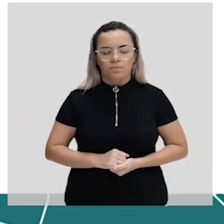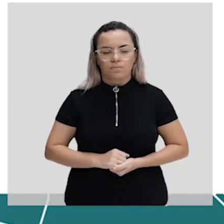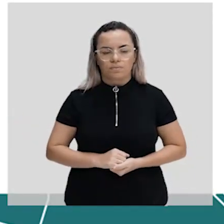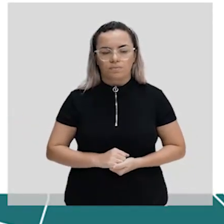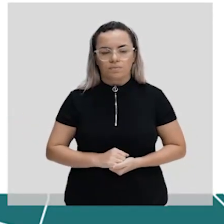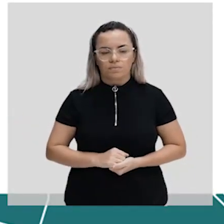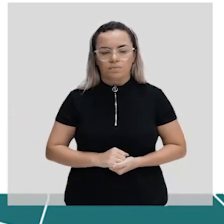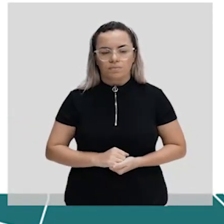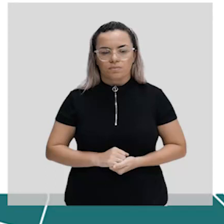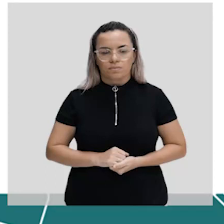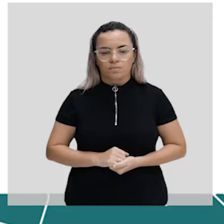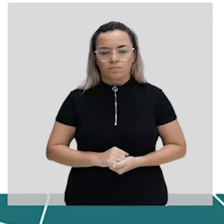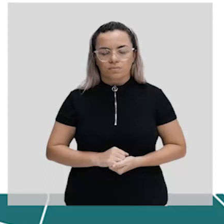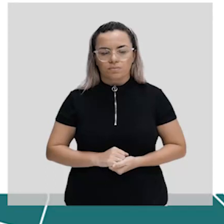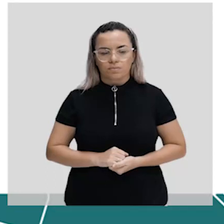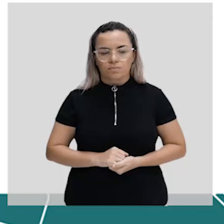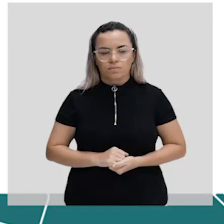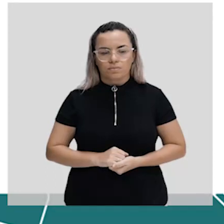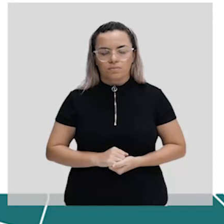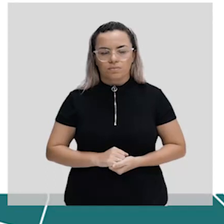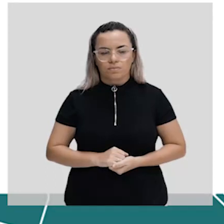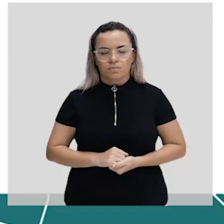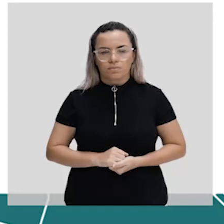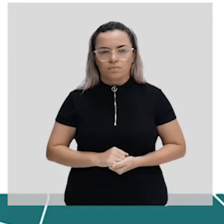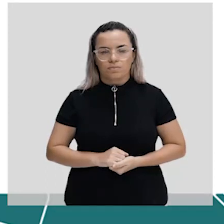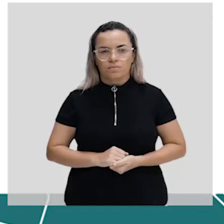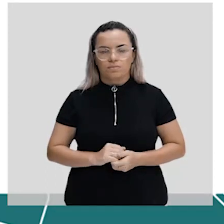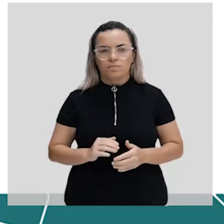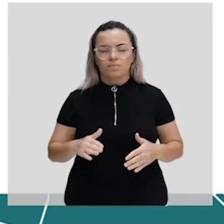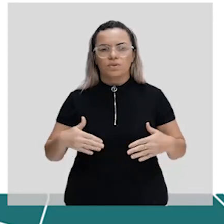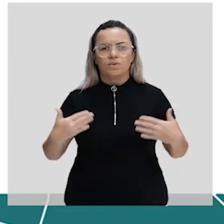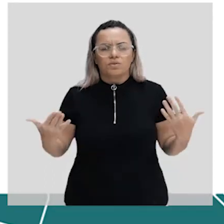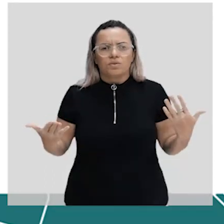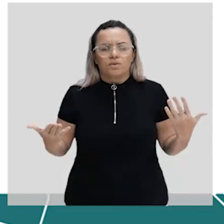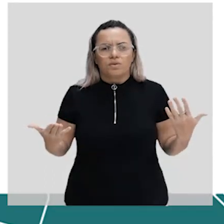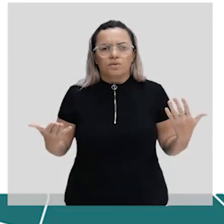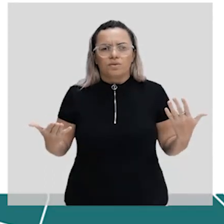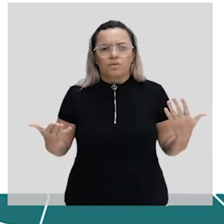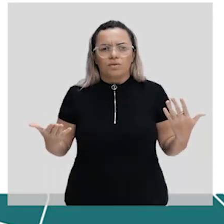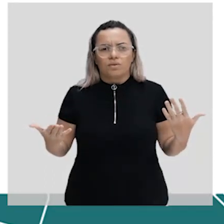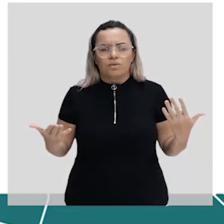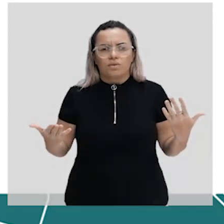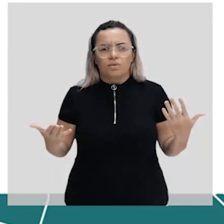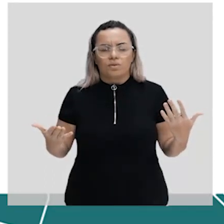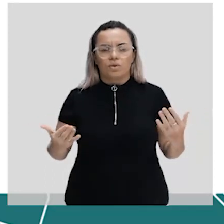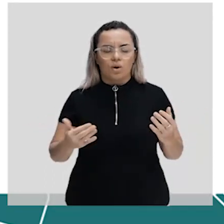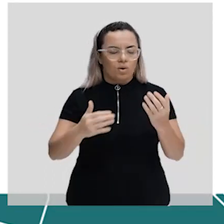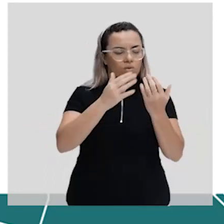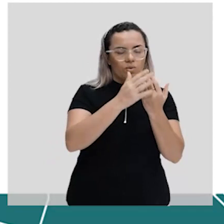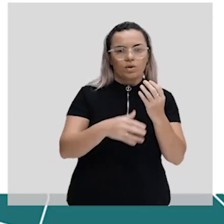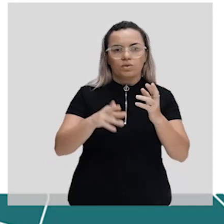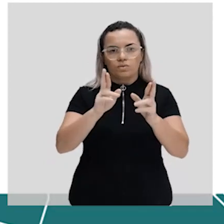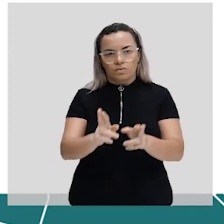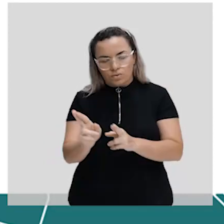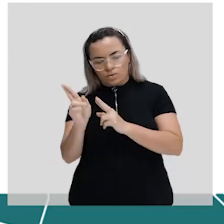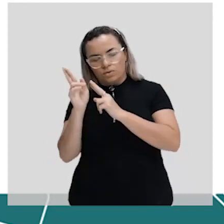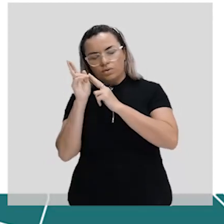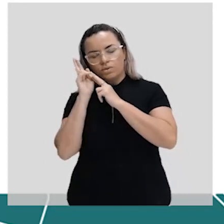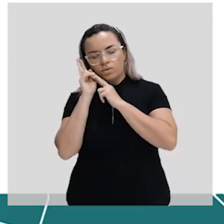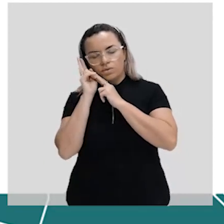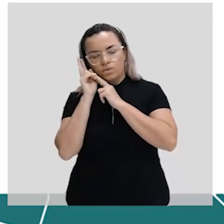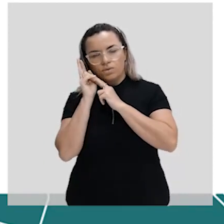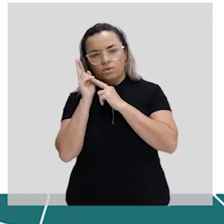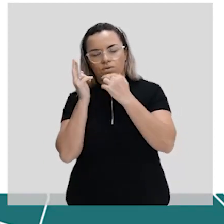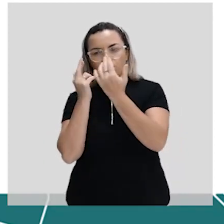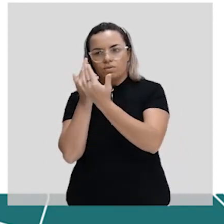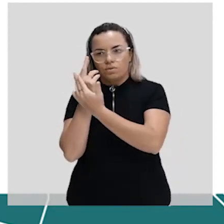Plangentes violões dormentes mornos. Olha só, o que fica dormente? Você já dormiu sobre o seu braço? De tarde?